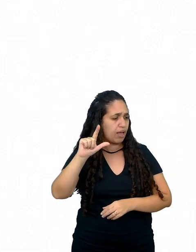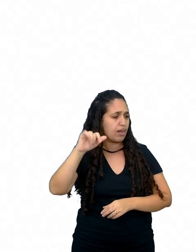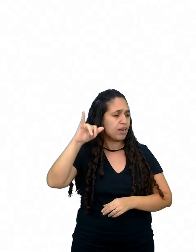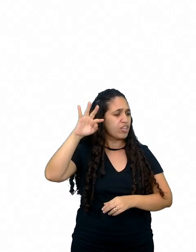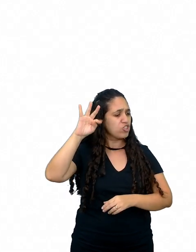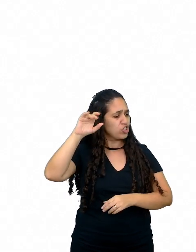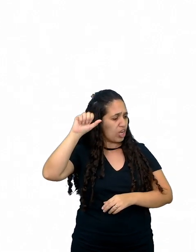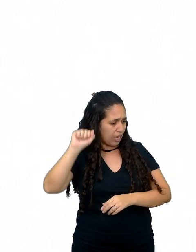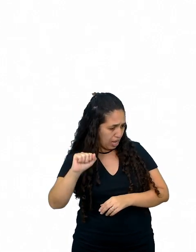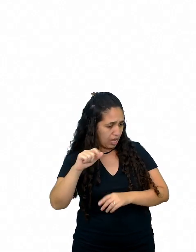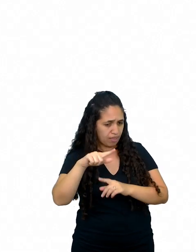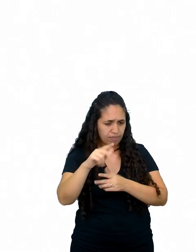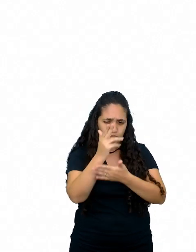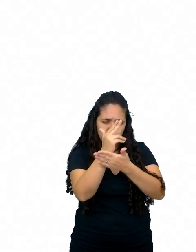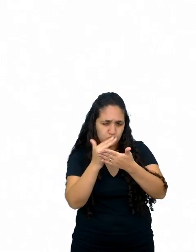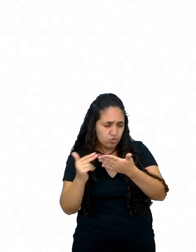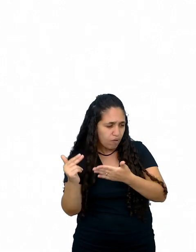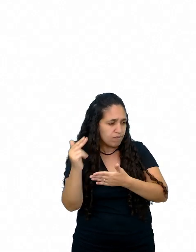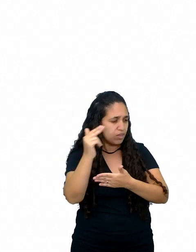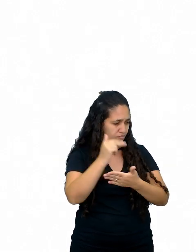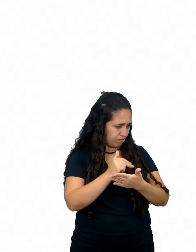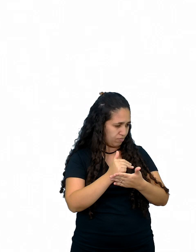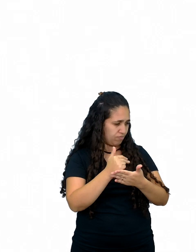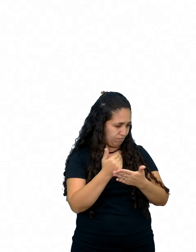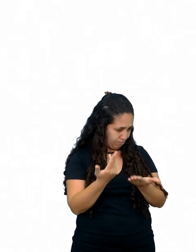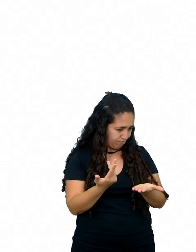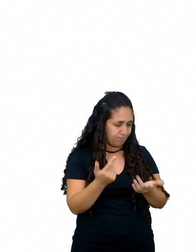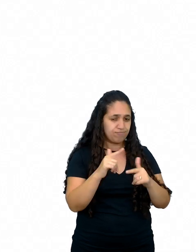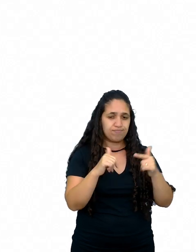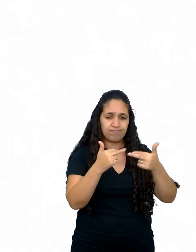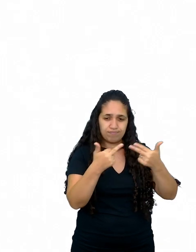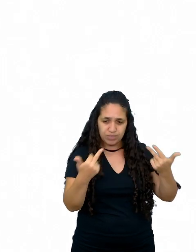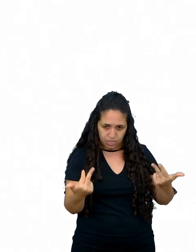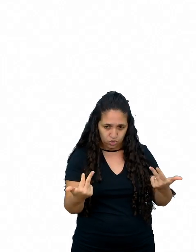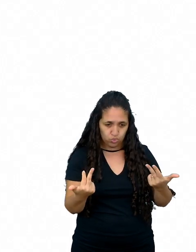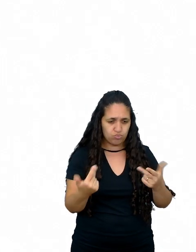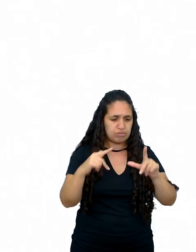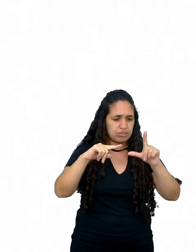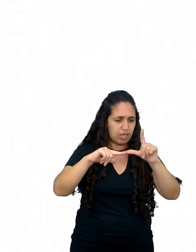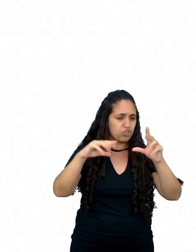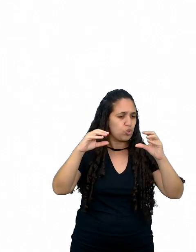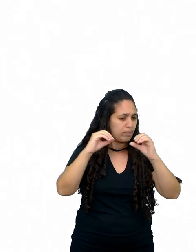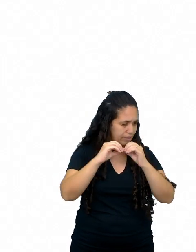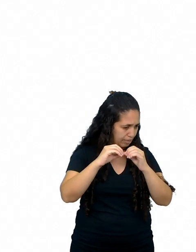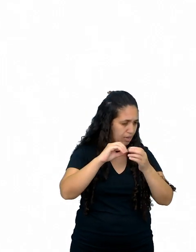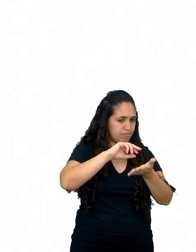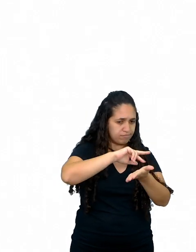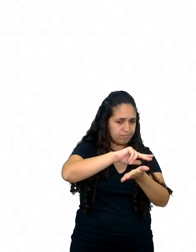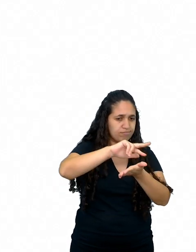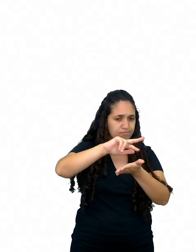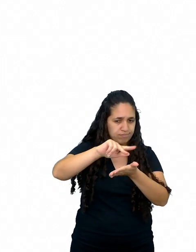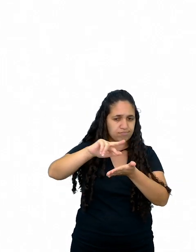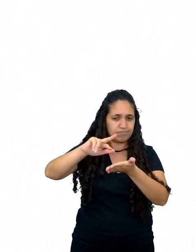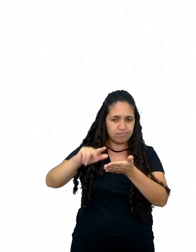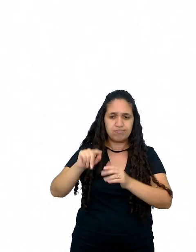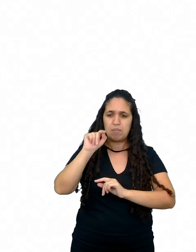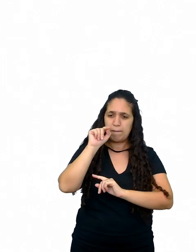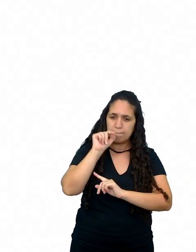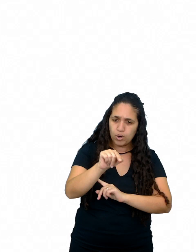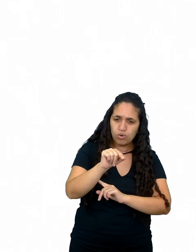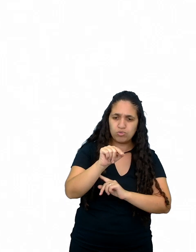descreve objetos geométricos. Quem são esses objetos geométricos? São os objetos da geometria. Então, é ponto,